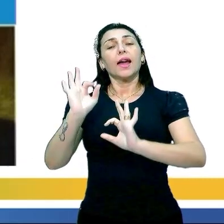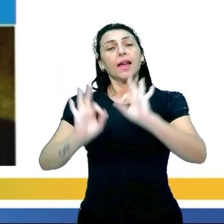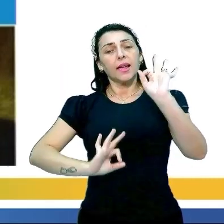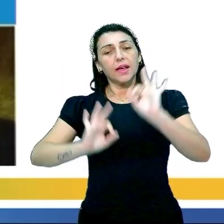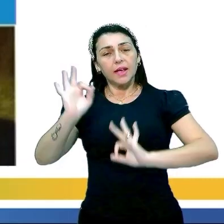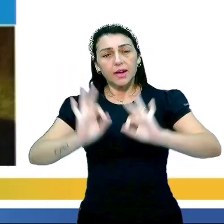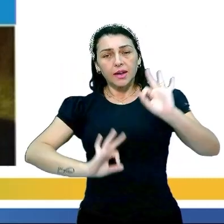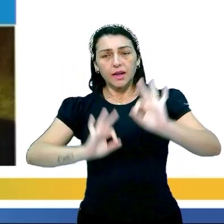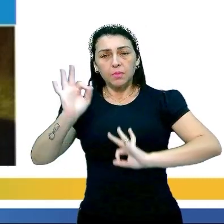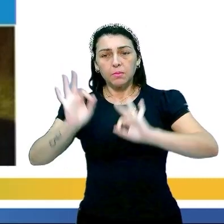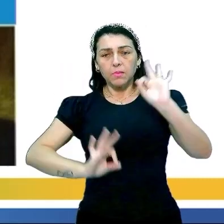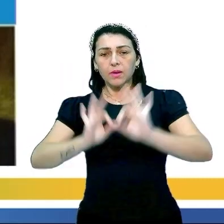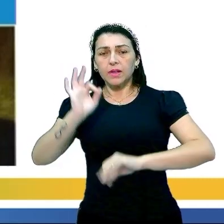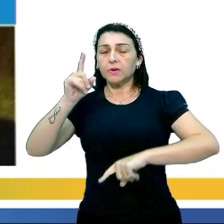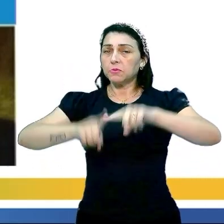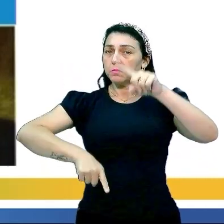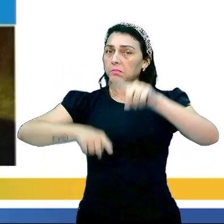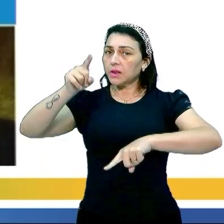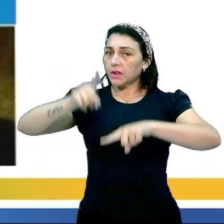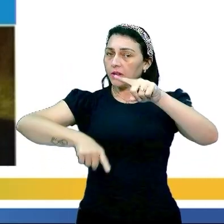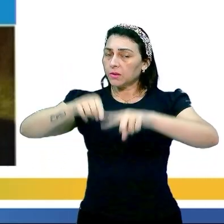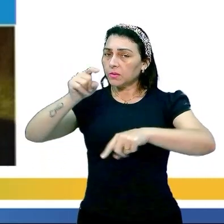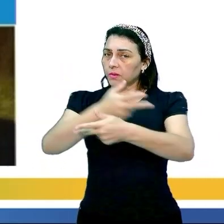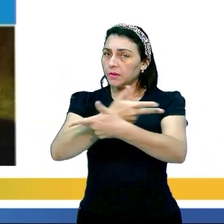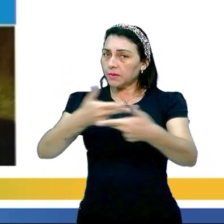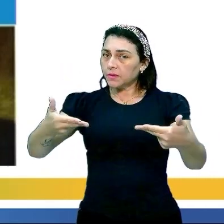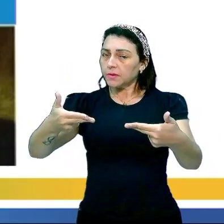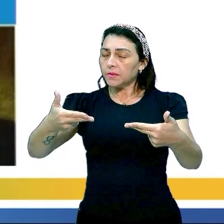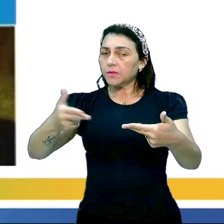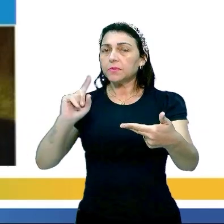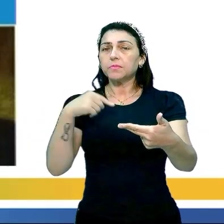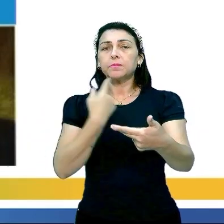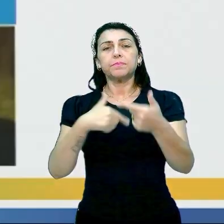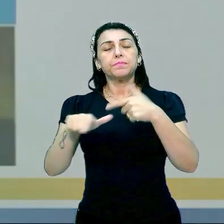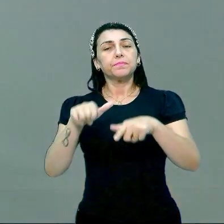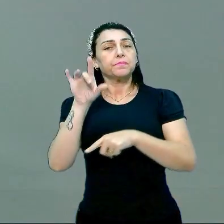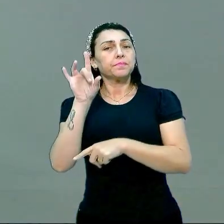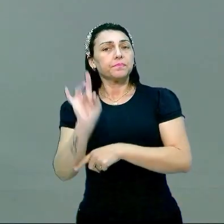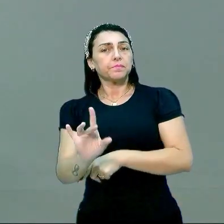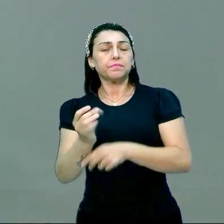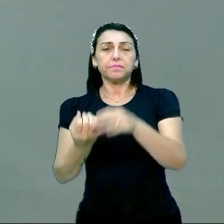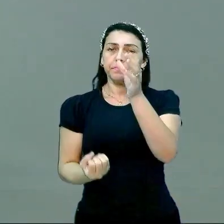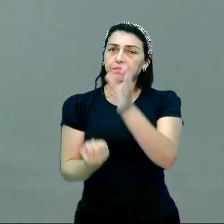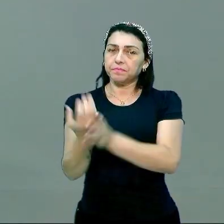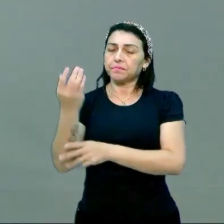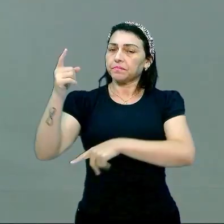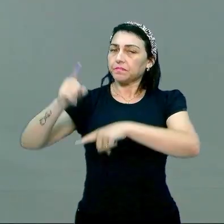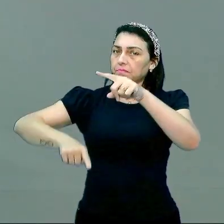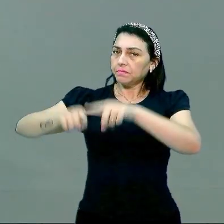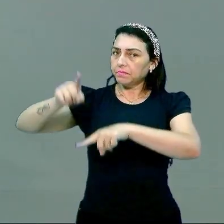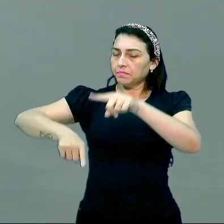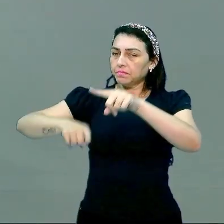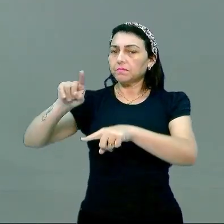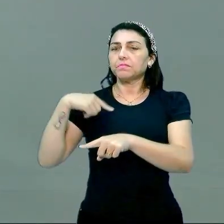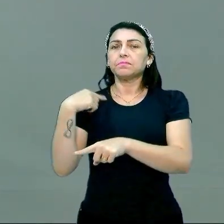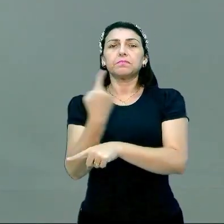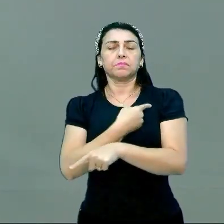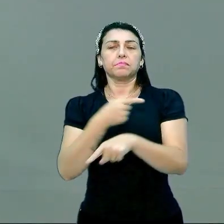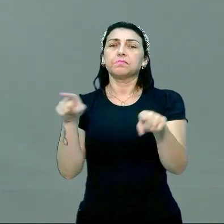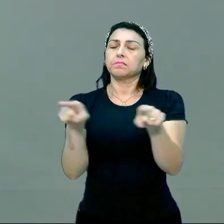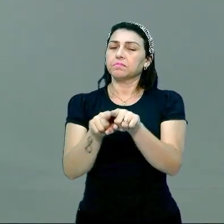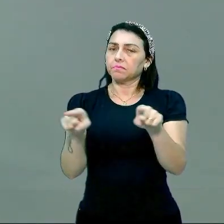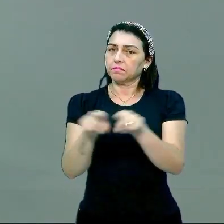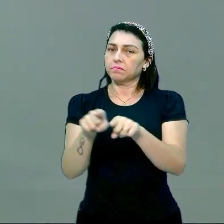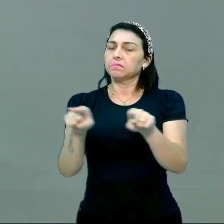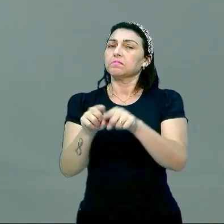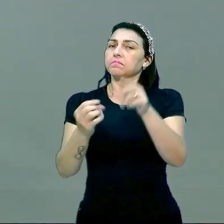de determinadas mercadorias. É claro que a gente não trabalha apenas para produzir mercadorias, a gente também